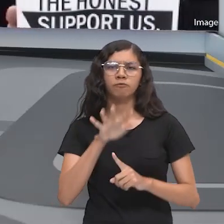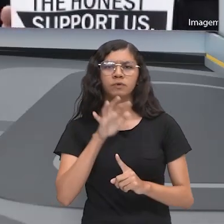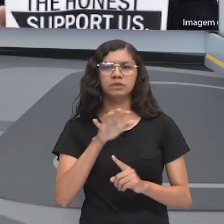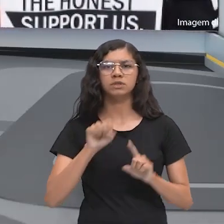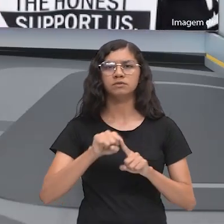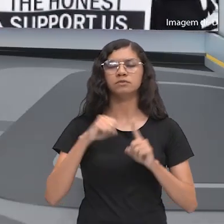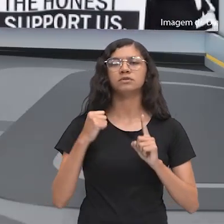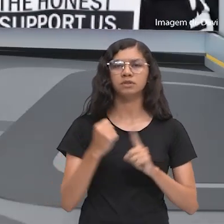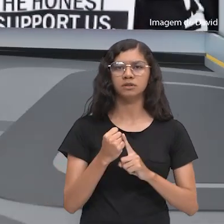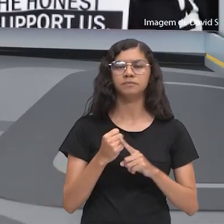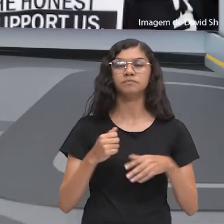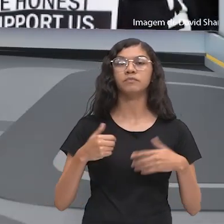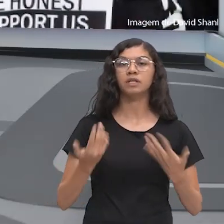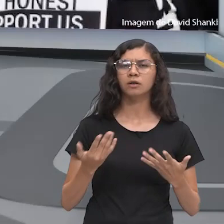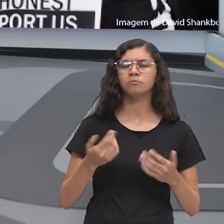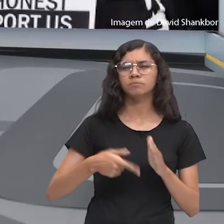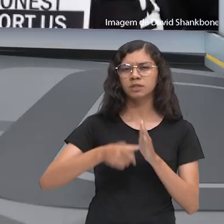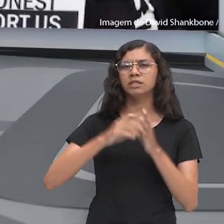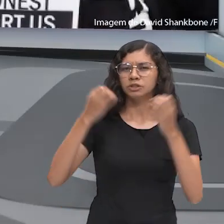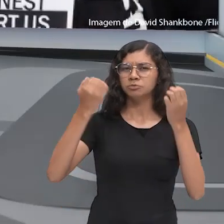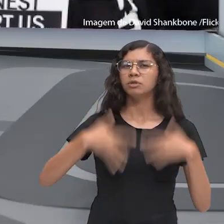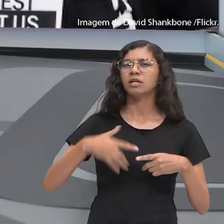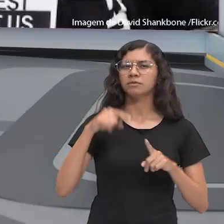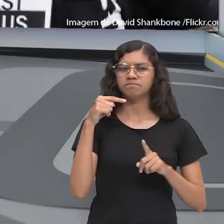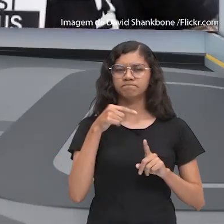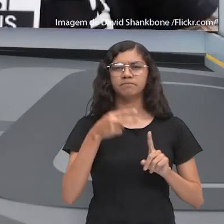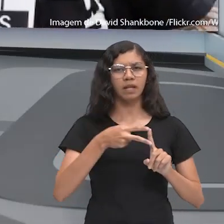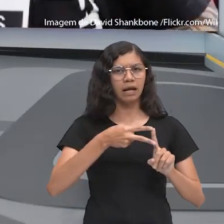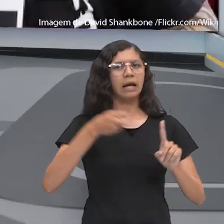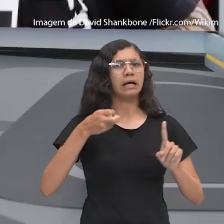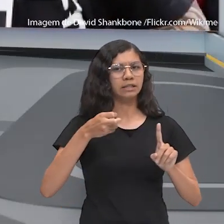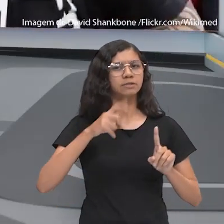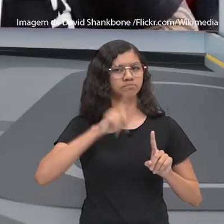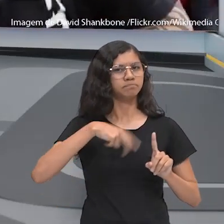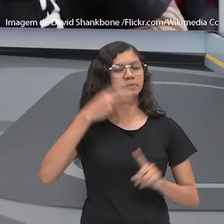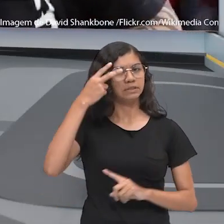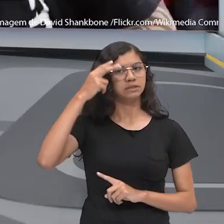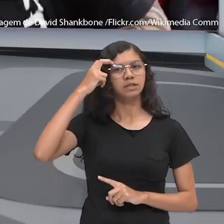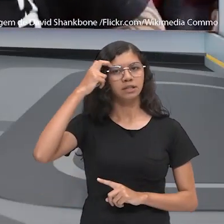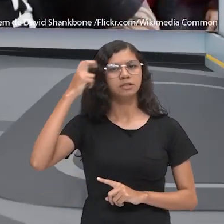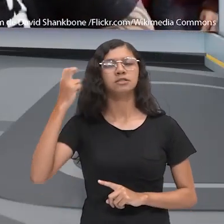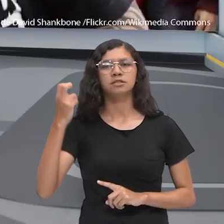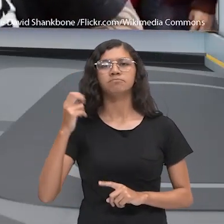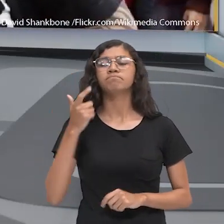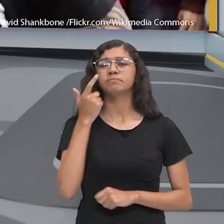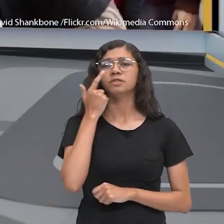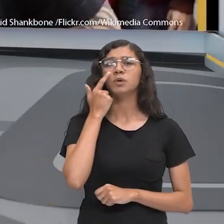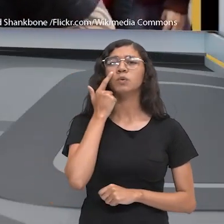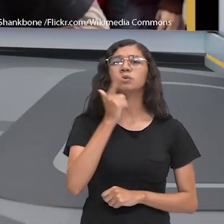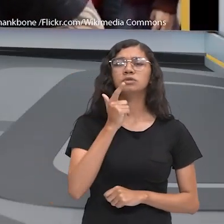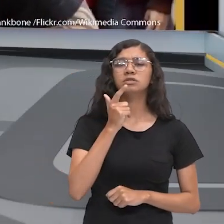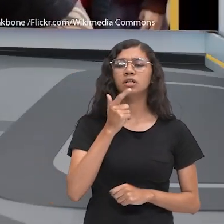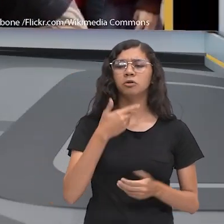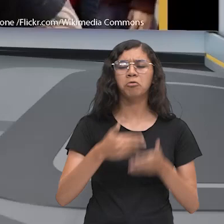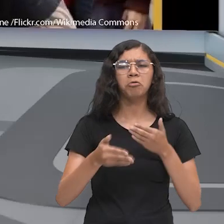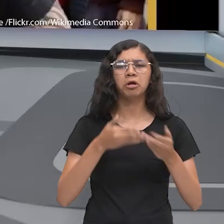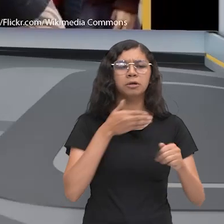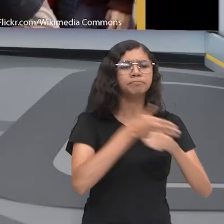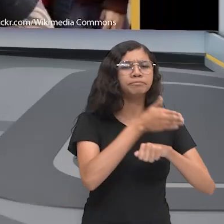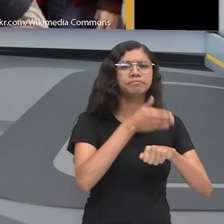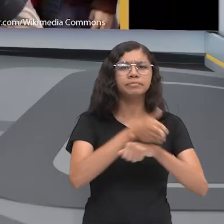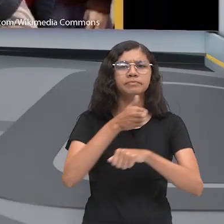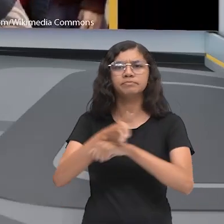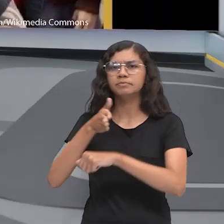para vocês. Como eles são hackers e são muito inteligentes, eles conseguem entrar em qualquer lugar,